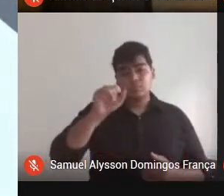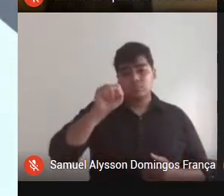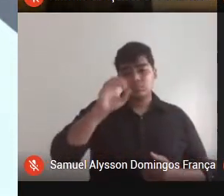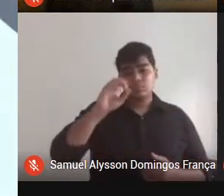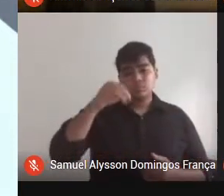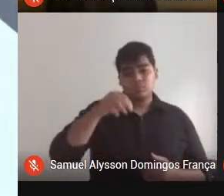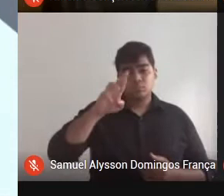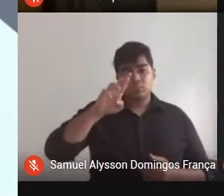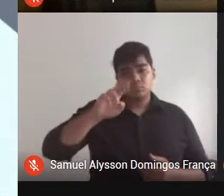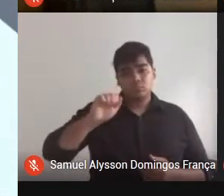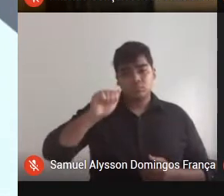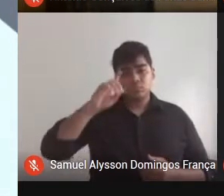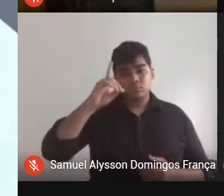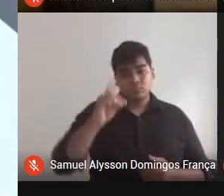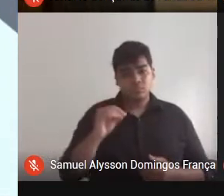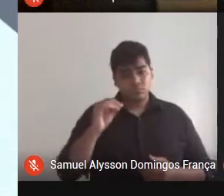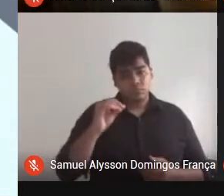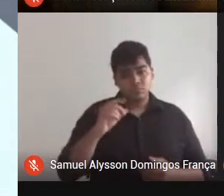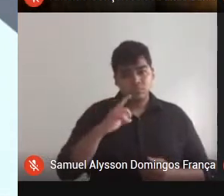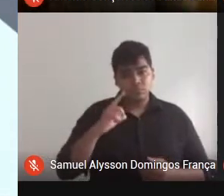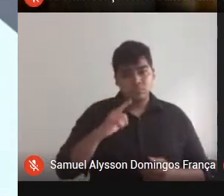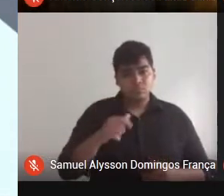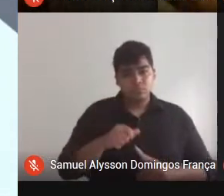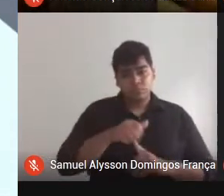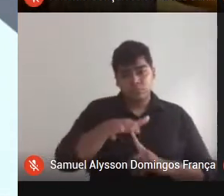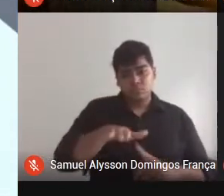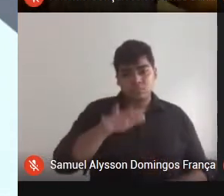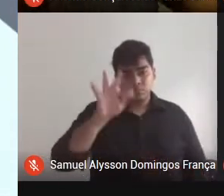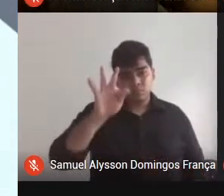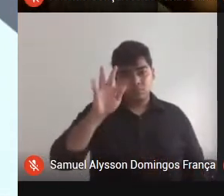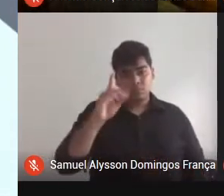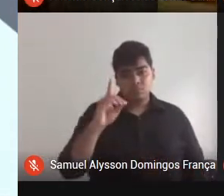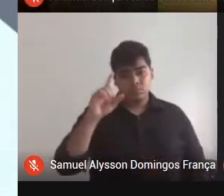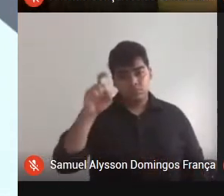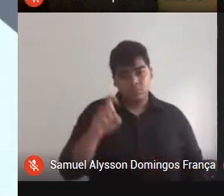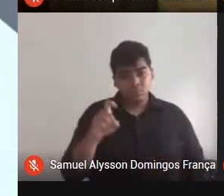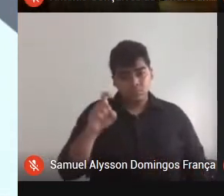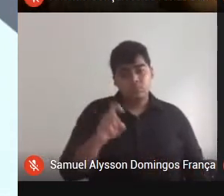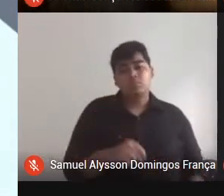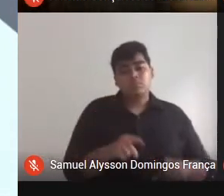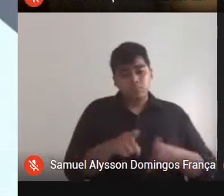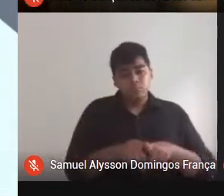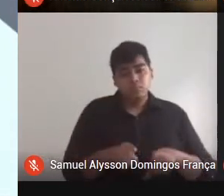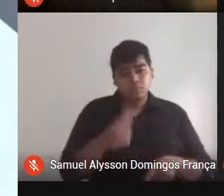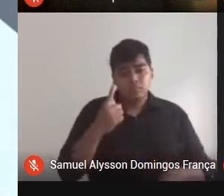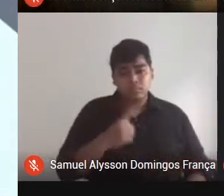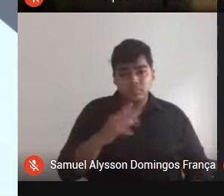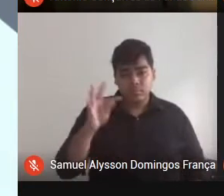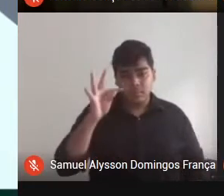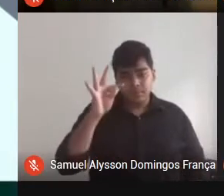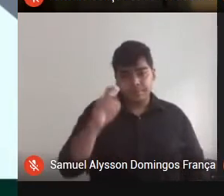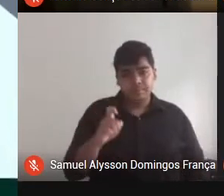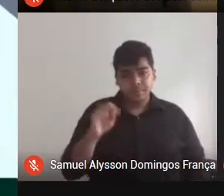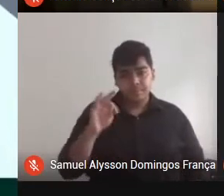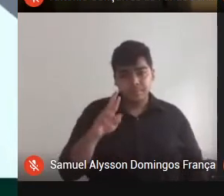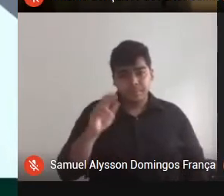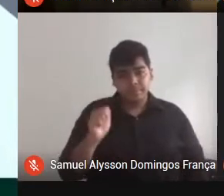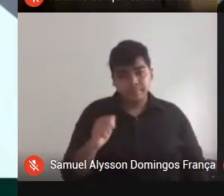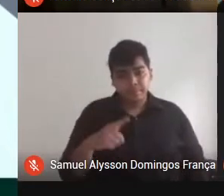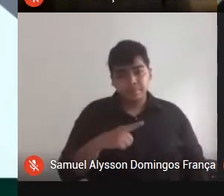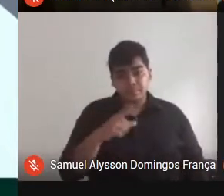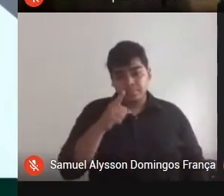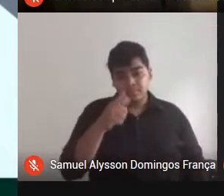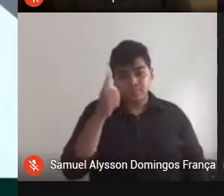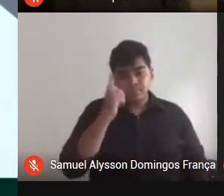SketchUp, na extensão FBX, ele já leva as texturas também. Então, você consegue, né, ter uma